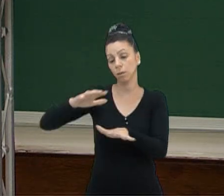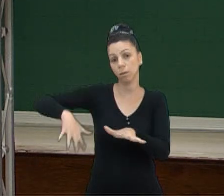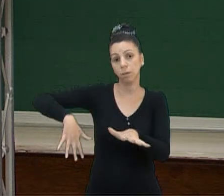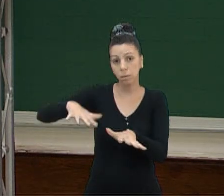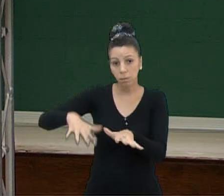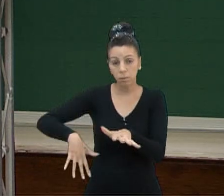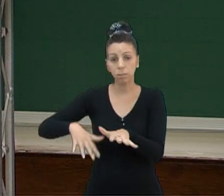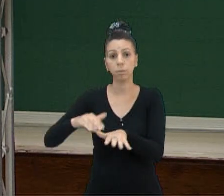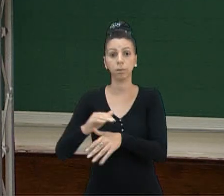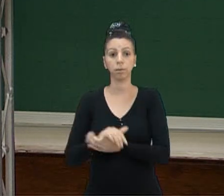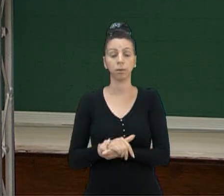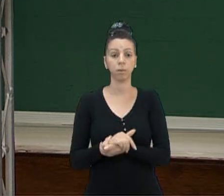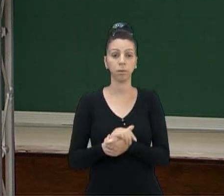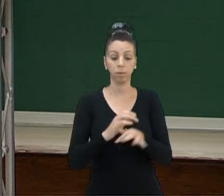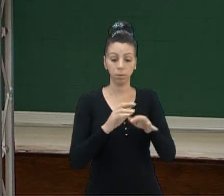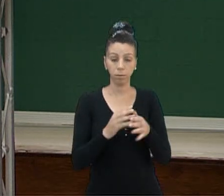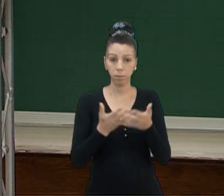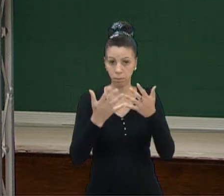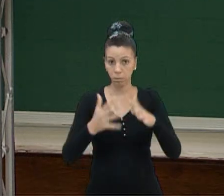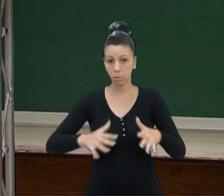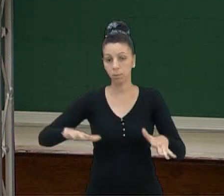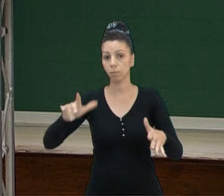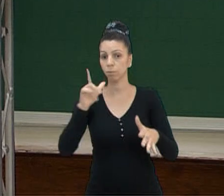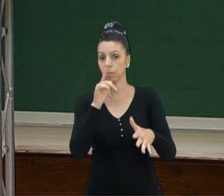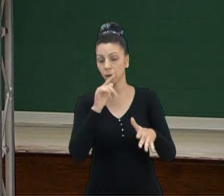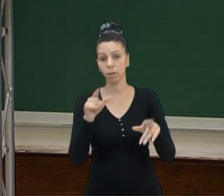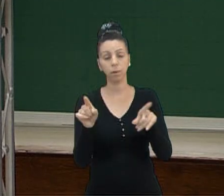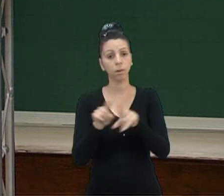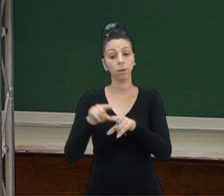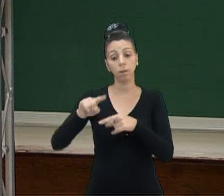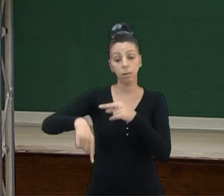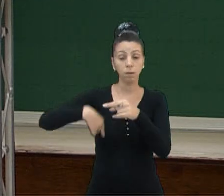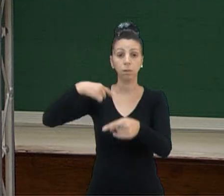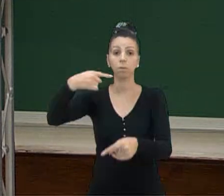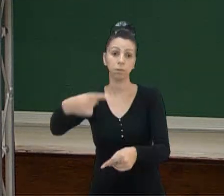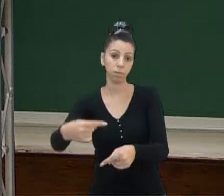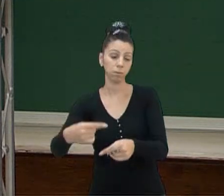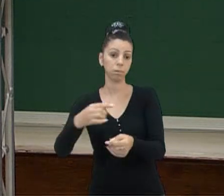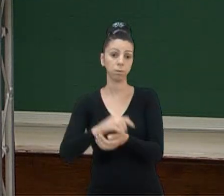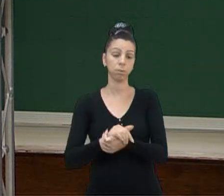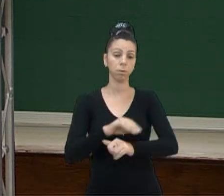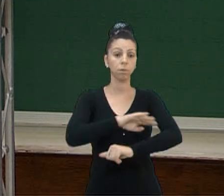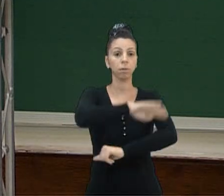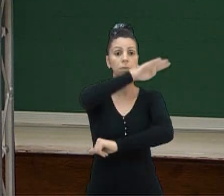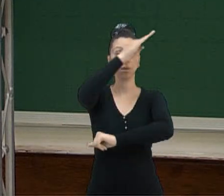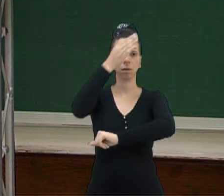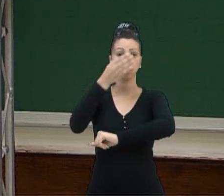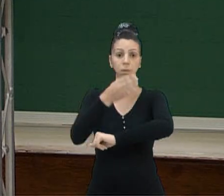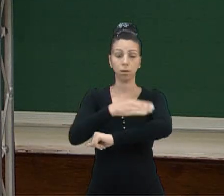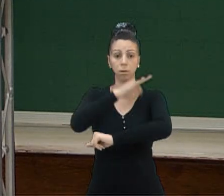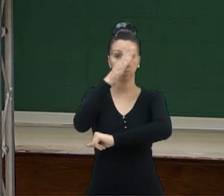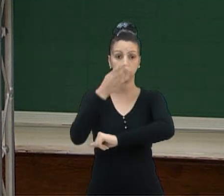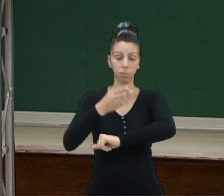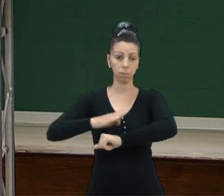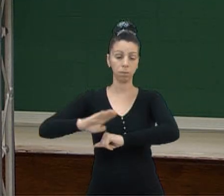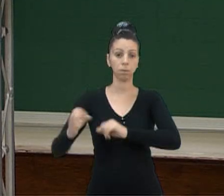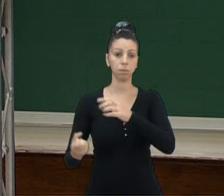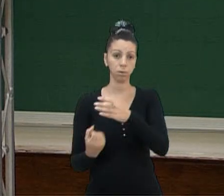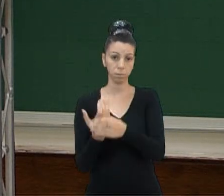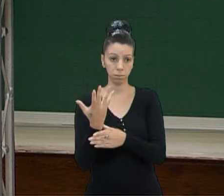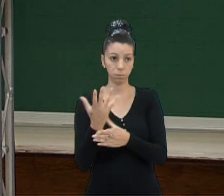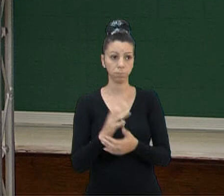influência do mar Mediterrâneo, e depois a gente vai ter a formação das cadeias montanhosas já em seguida nesta